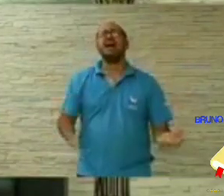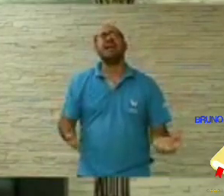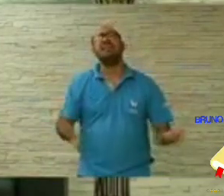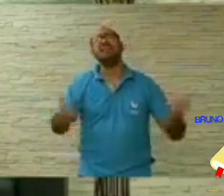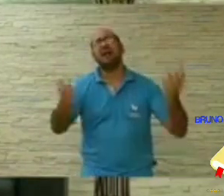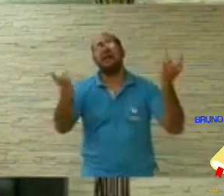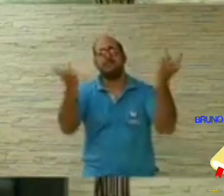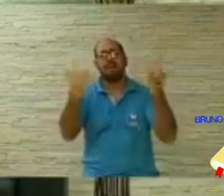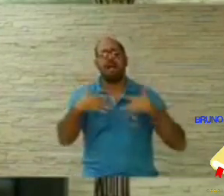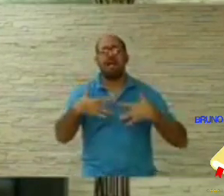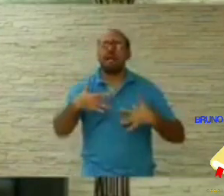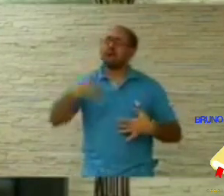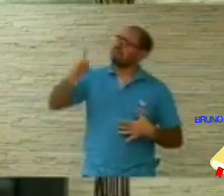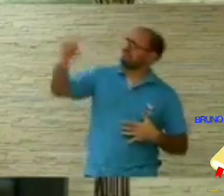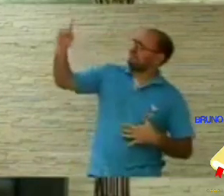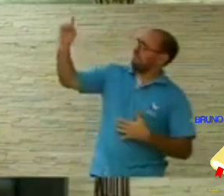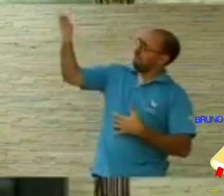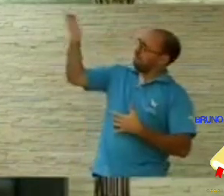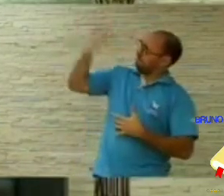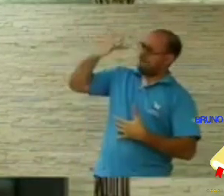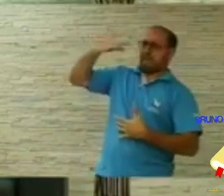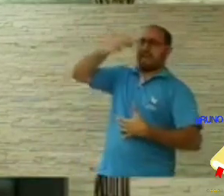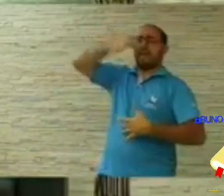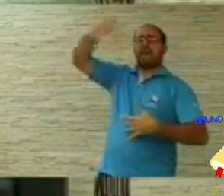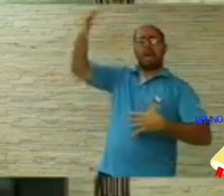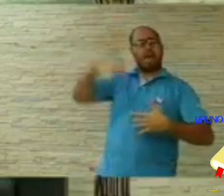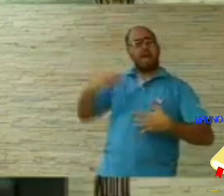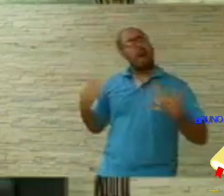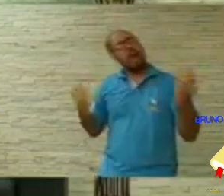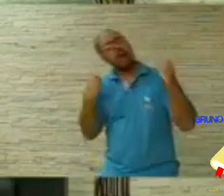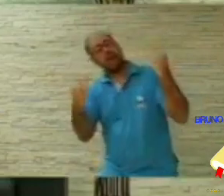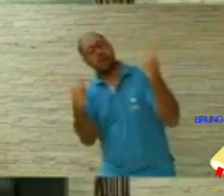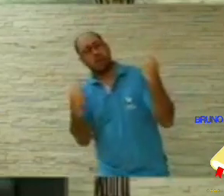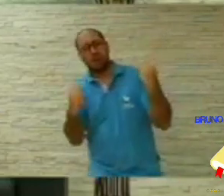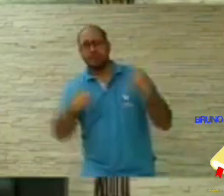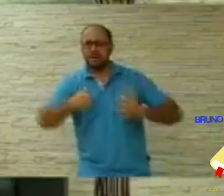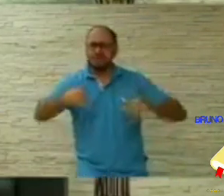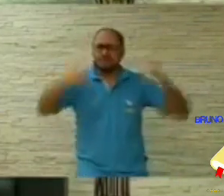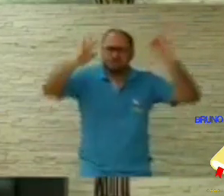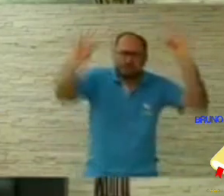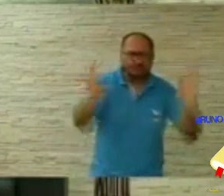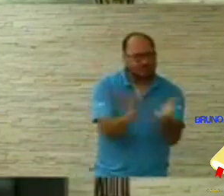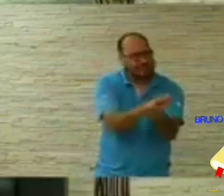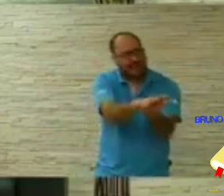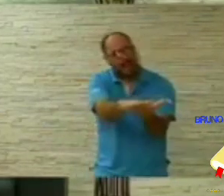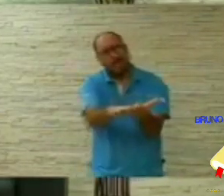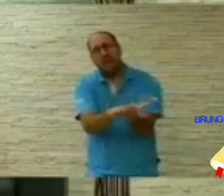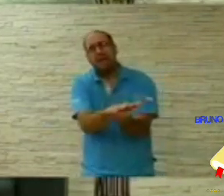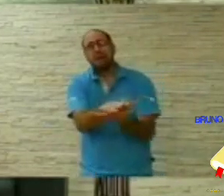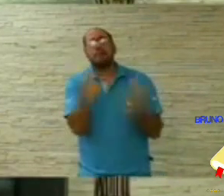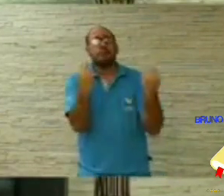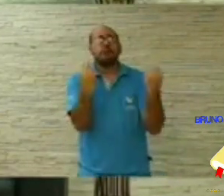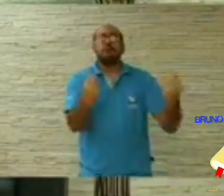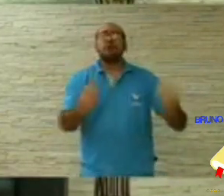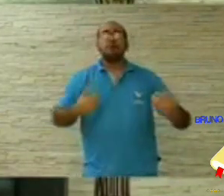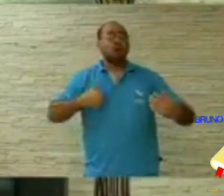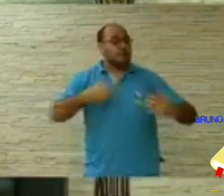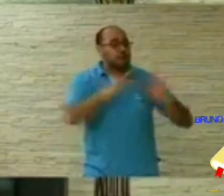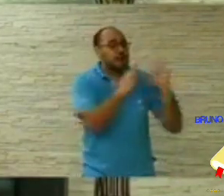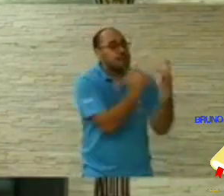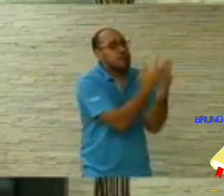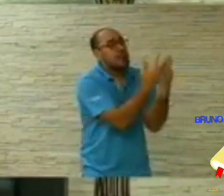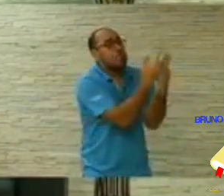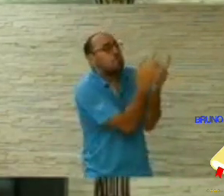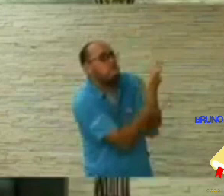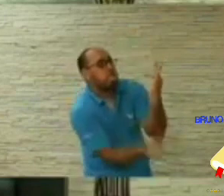sou amaldiçoado, Deus já me amaldiçoou, eu não tenho possibilidade de ser feliz, não tenho possibilidade de ter uma família, não tenho possibilidade de